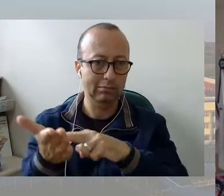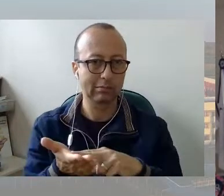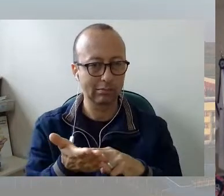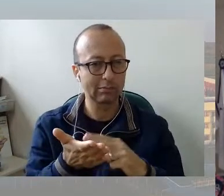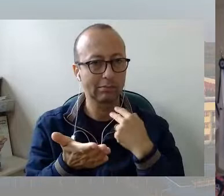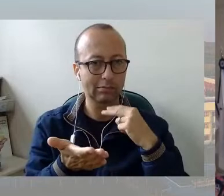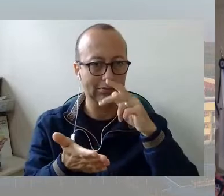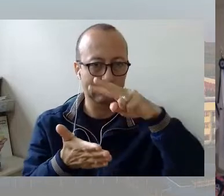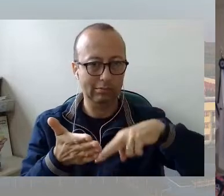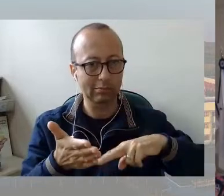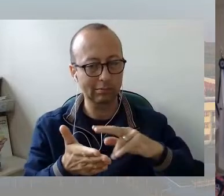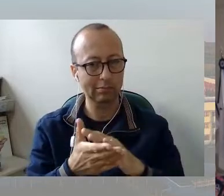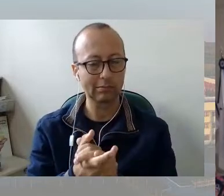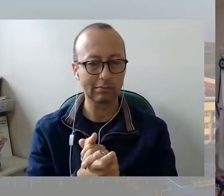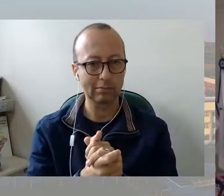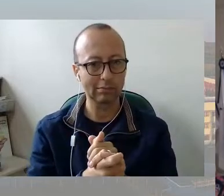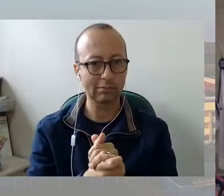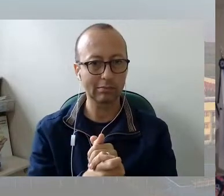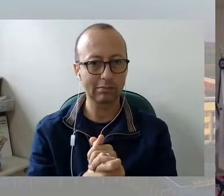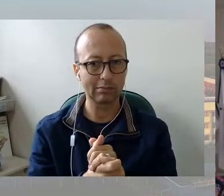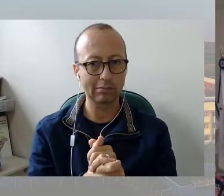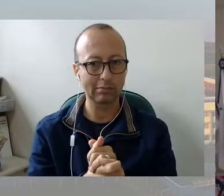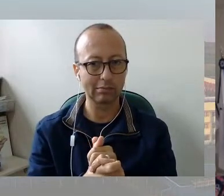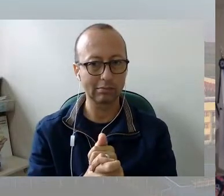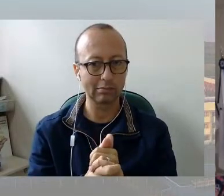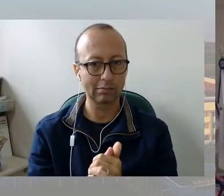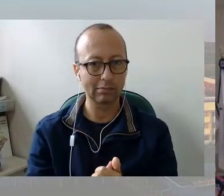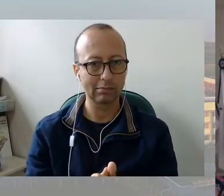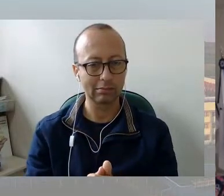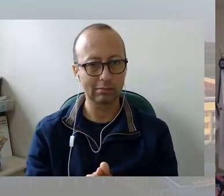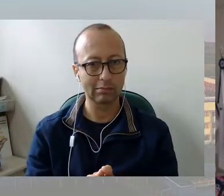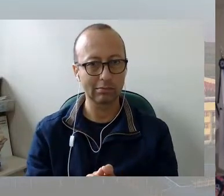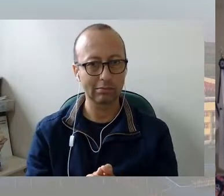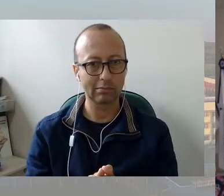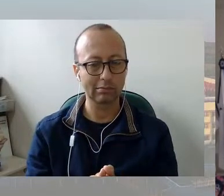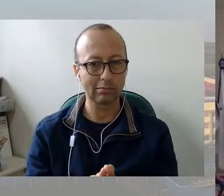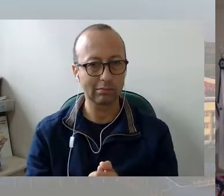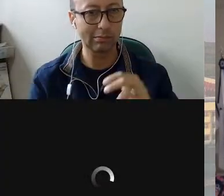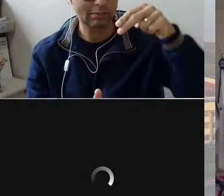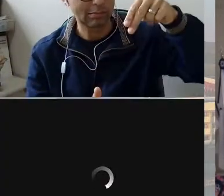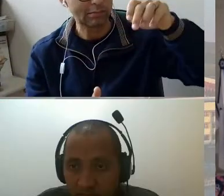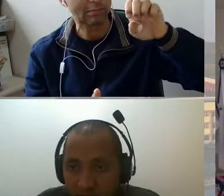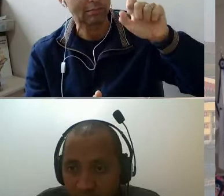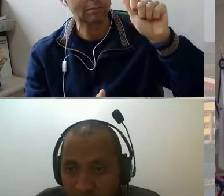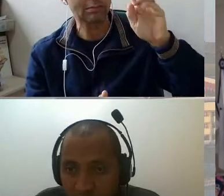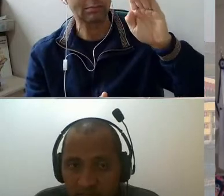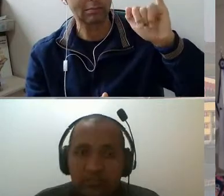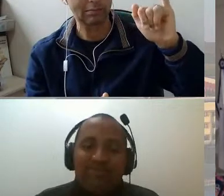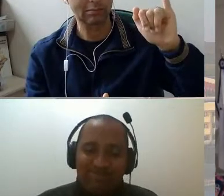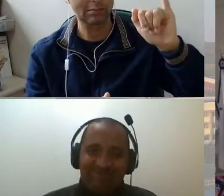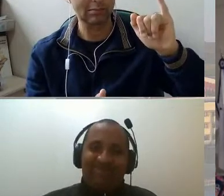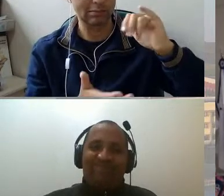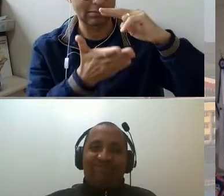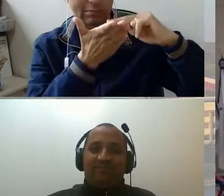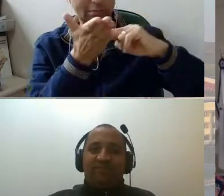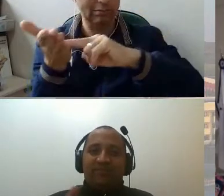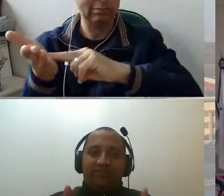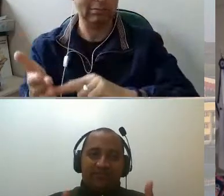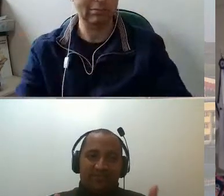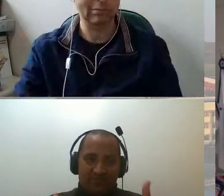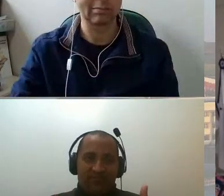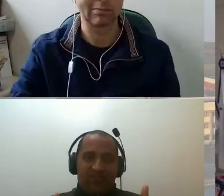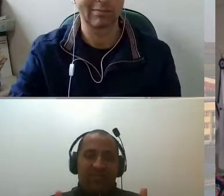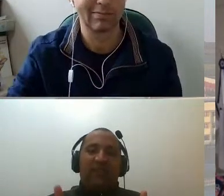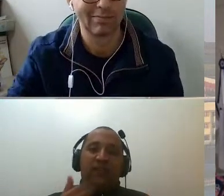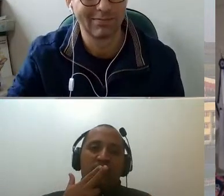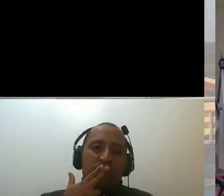referente à exposição da carta do NEAB. E eu vou começar, antes de